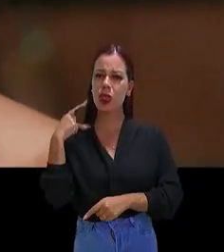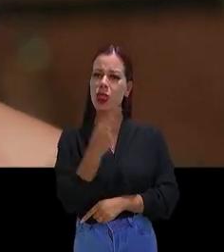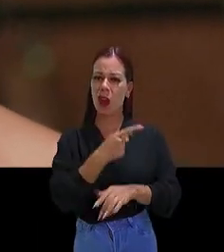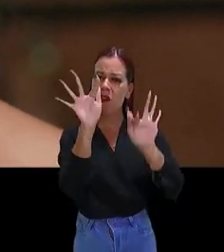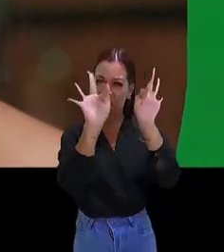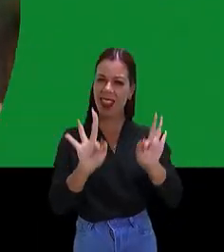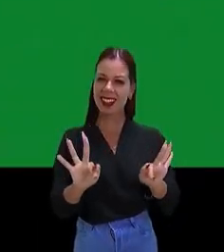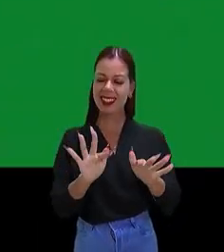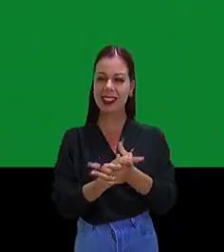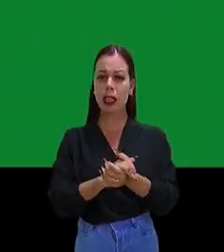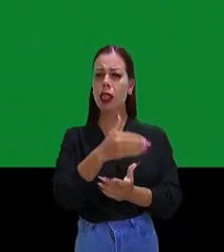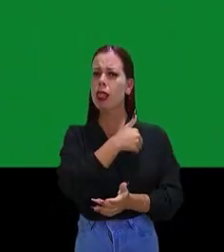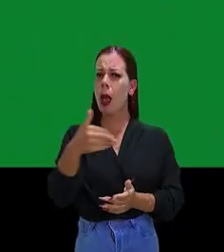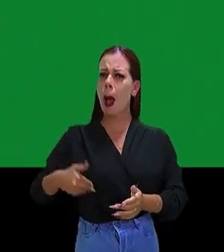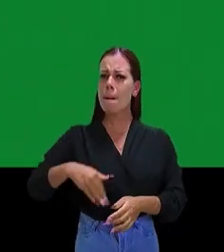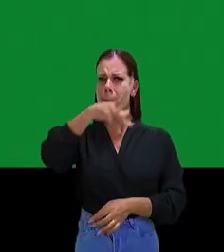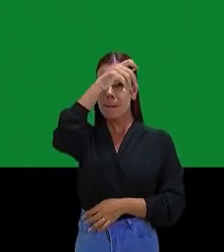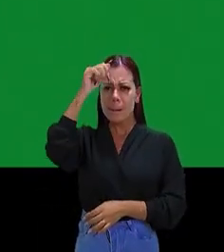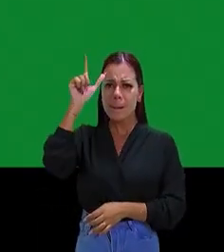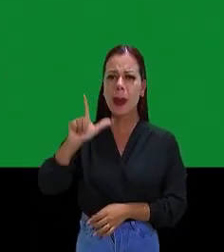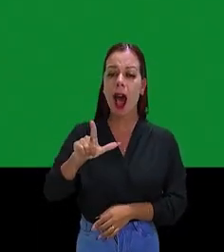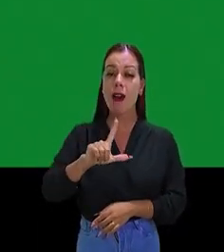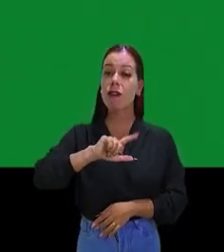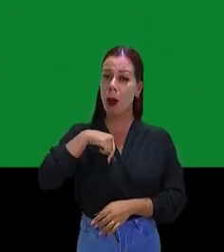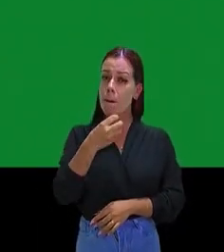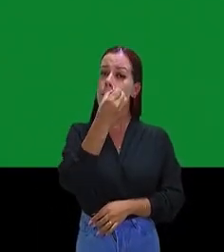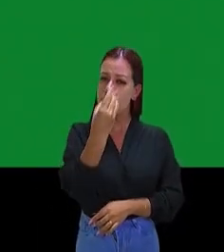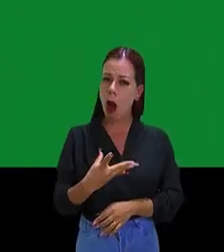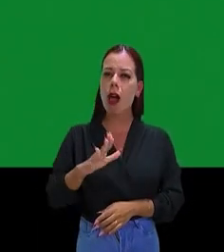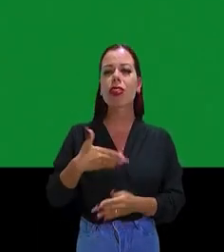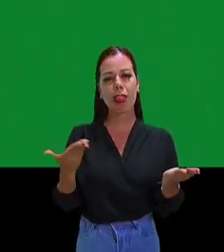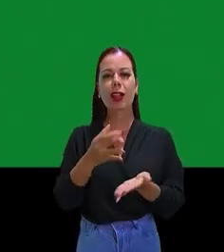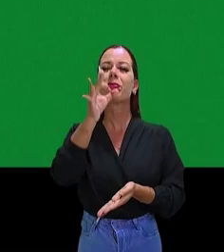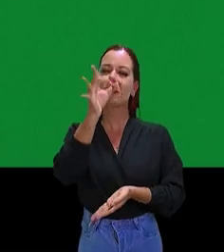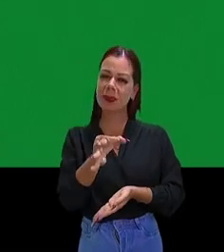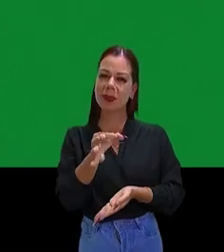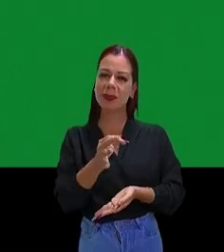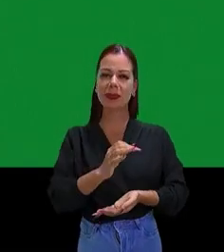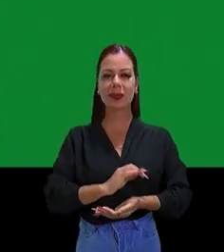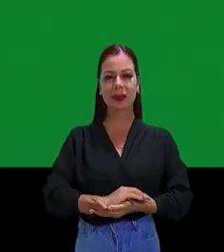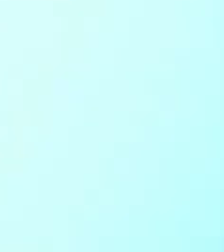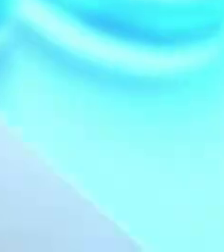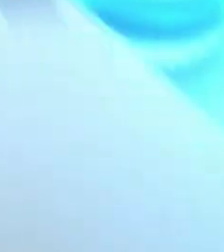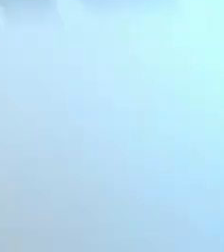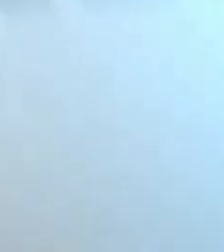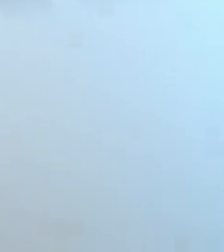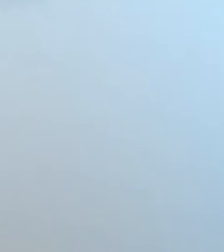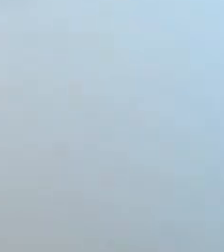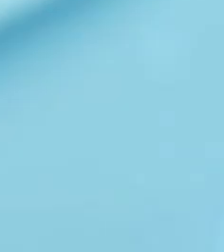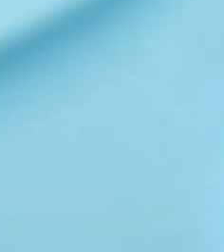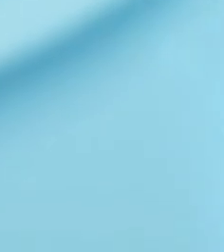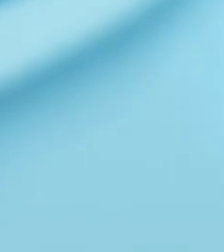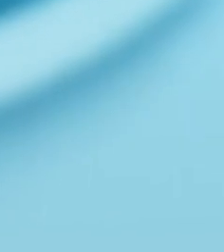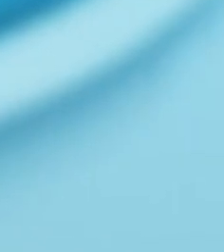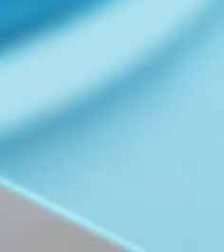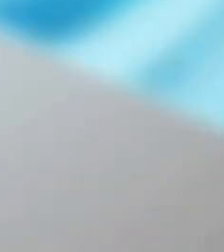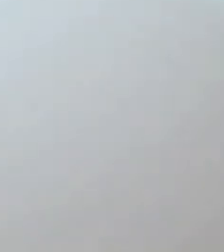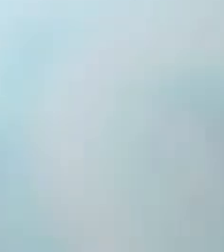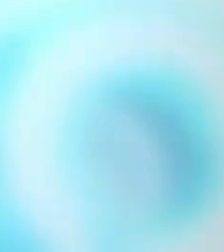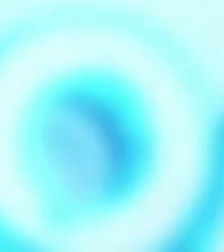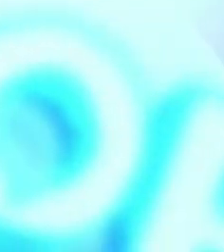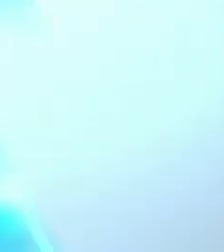felizes. Governo de Mato Grosso do Sul. Fazer bem feito para fazer dar certo.